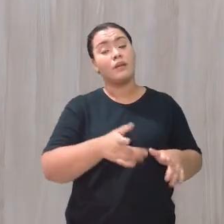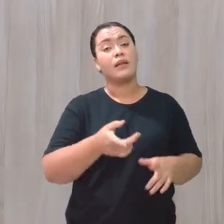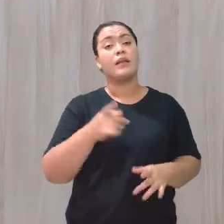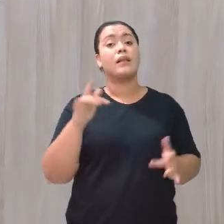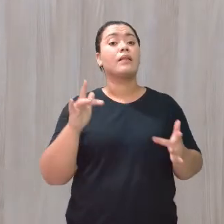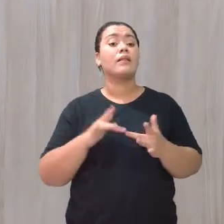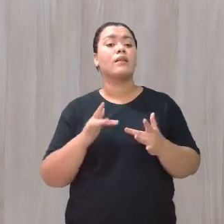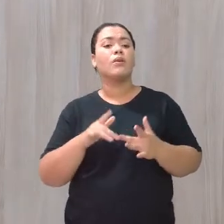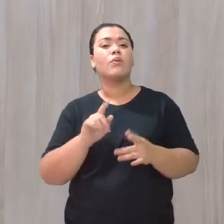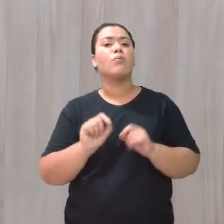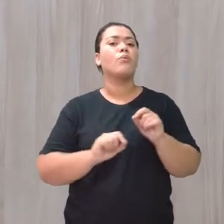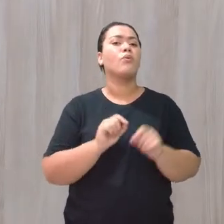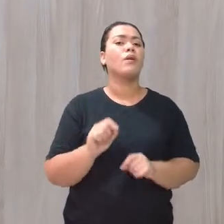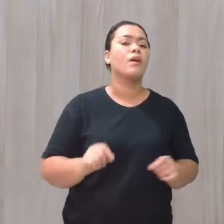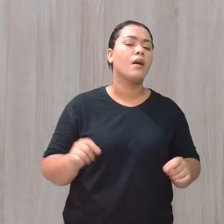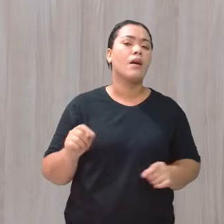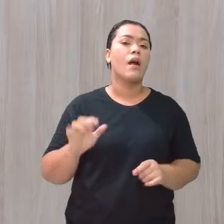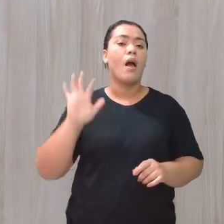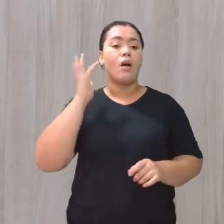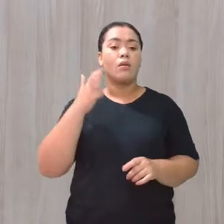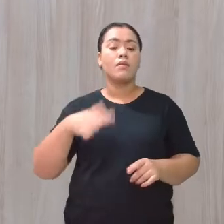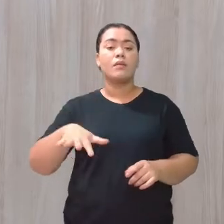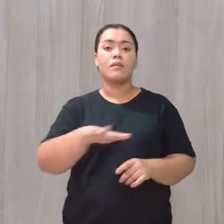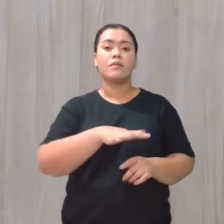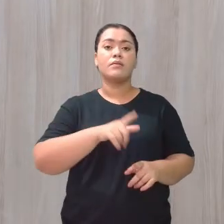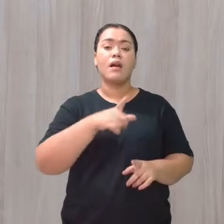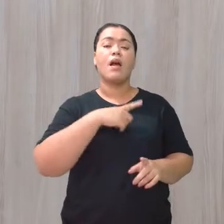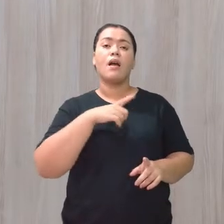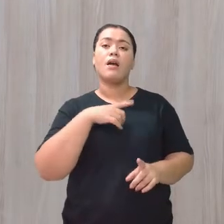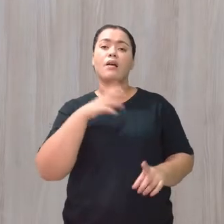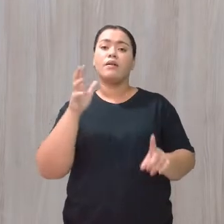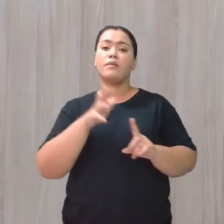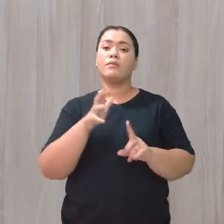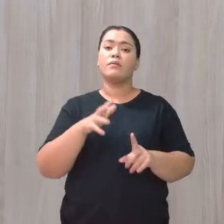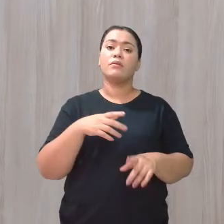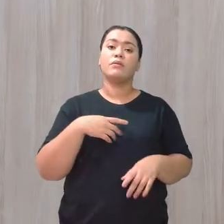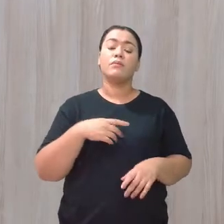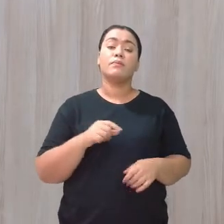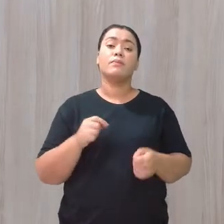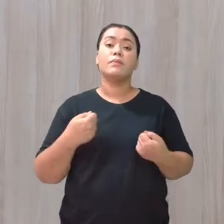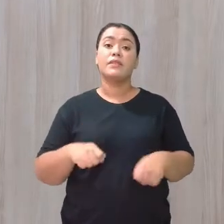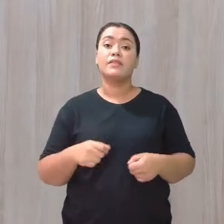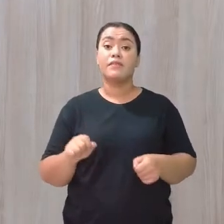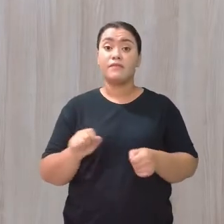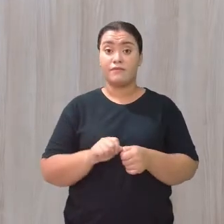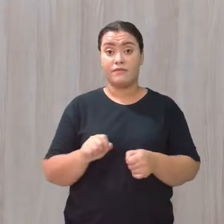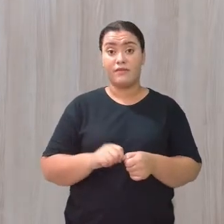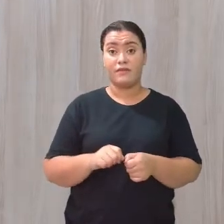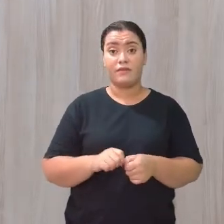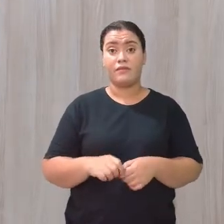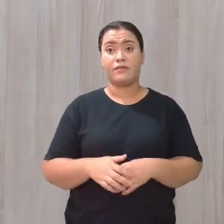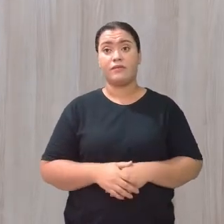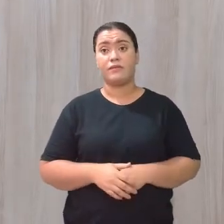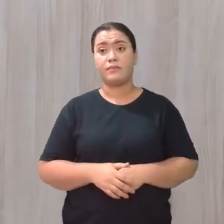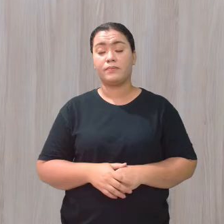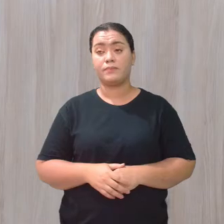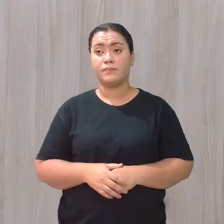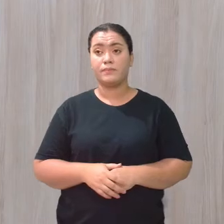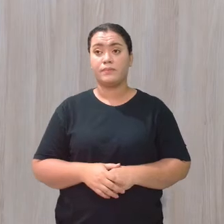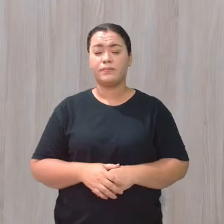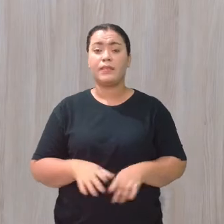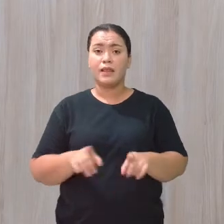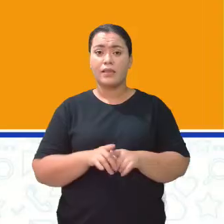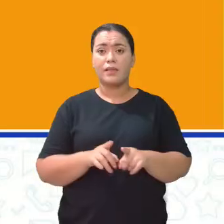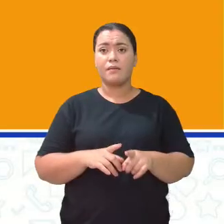que está acontecendo naquele momento, vai influenciar muito no que ele está fazendo naquele momento. Aí